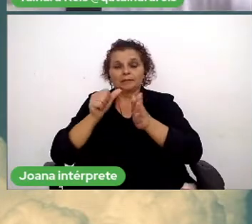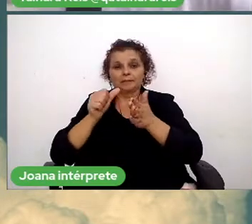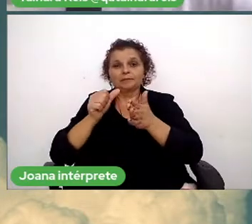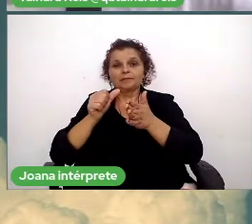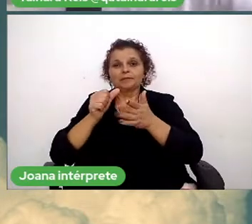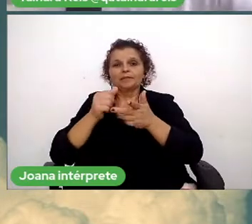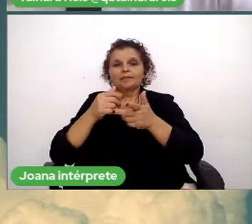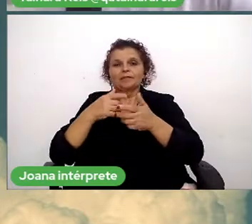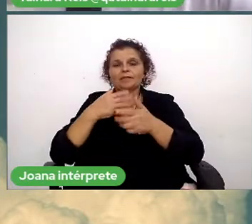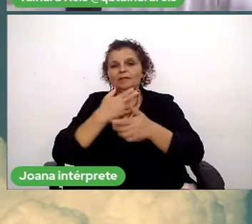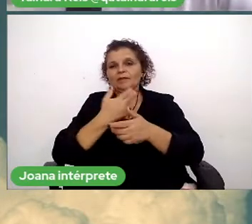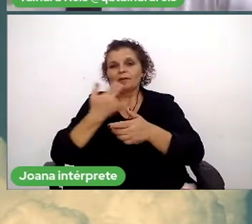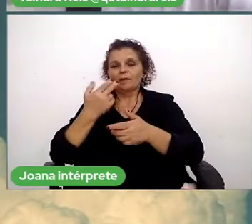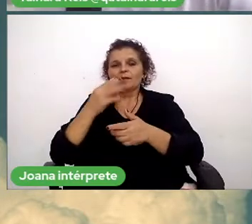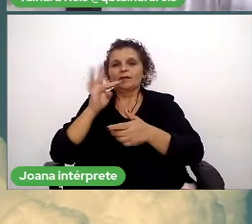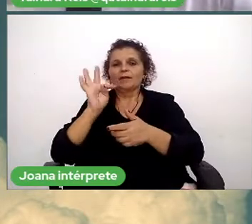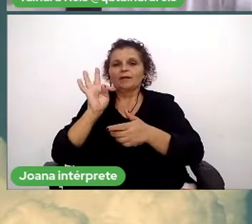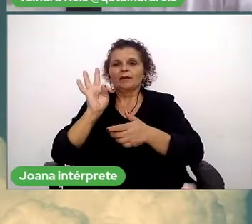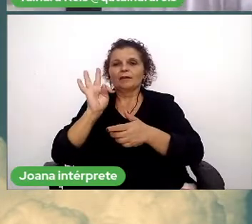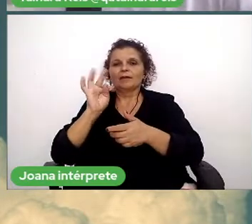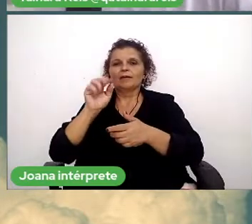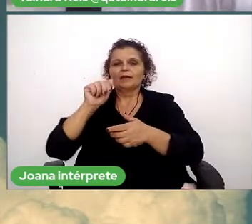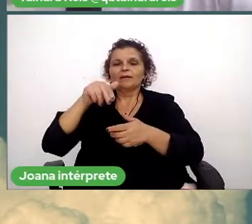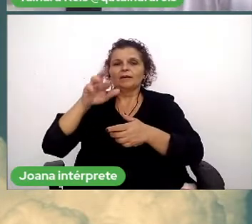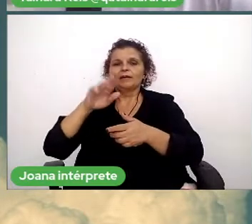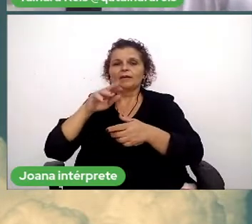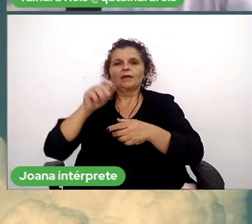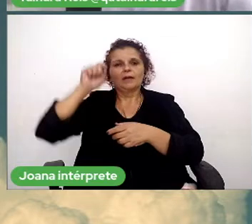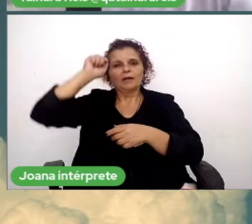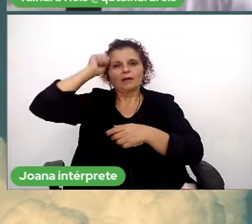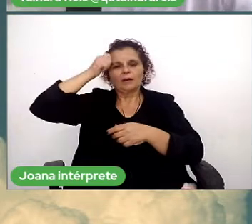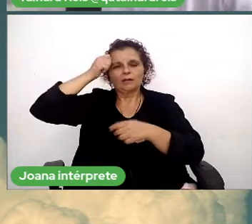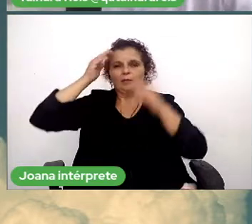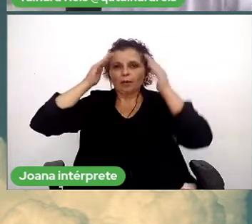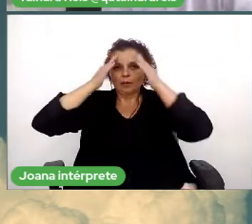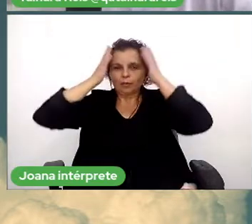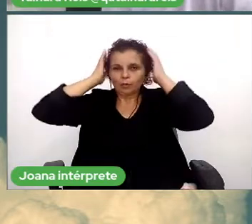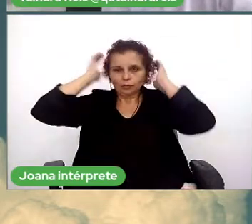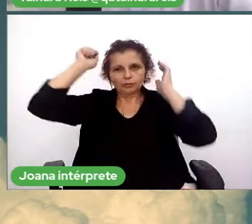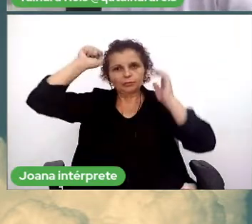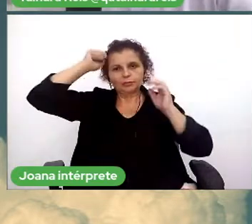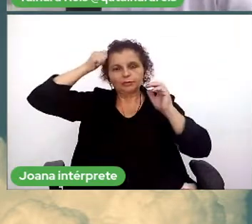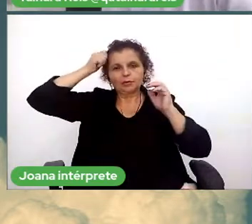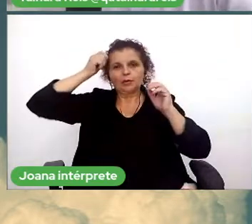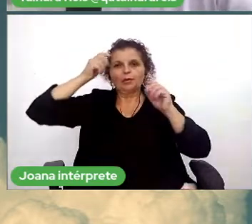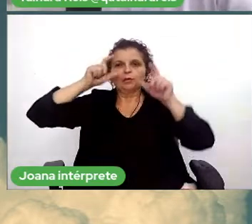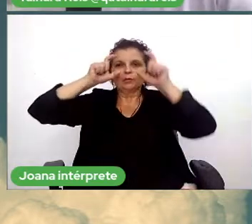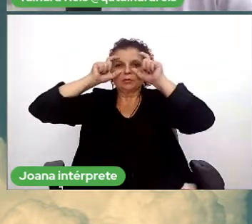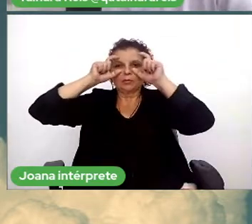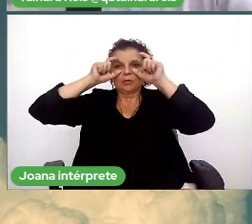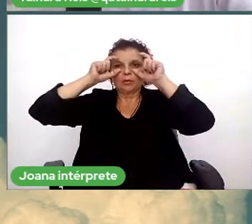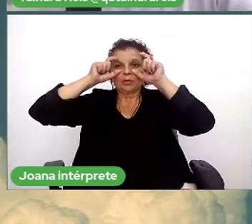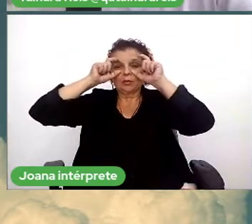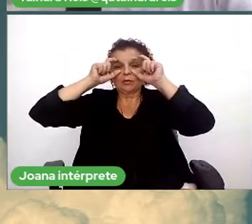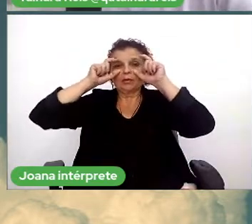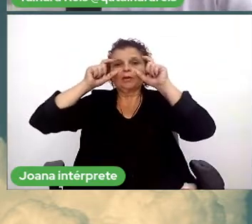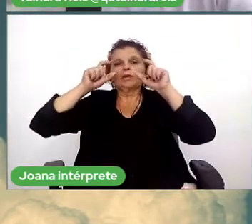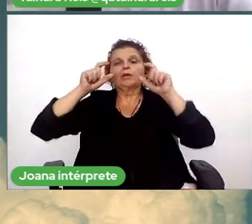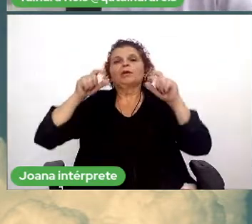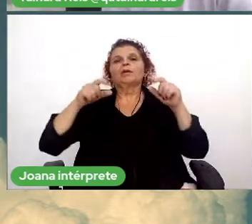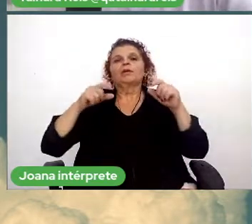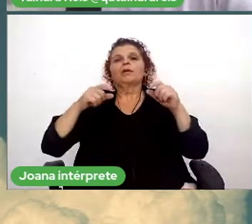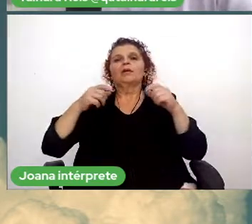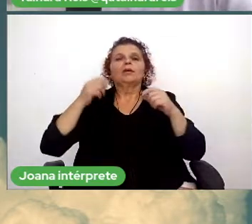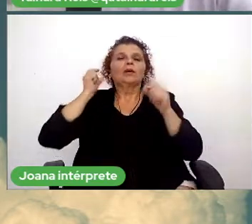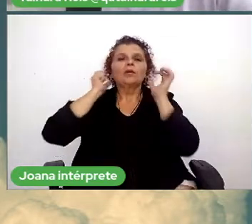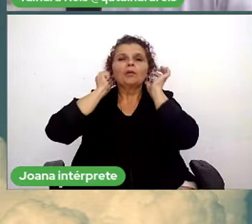Tainara Reis, sou uma mulher negra, de cabelo curto e preto. Estou usando um óculos, estou usando um brinco na